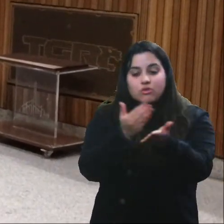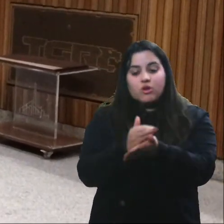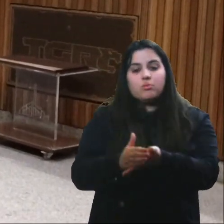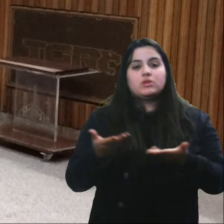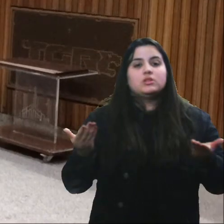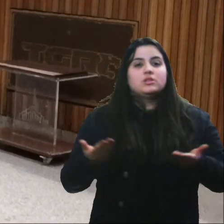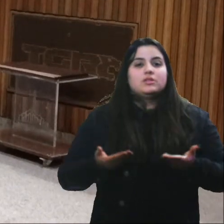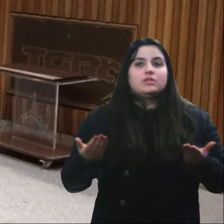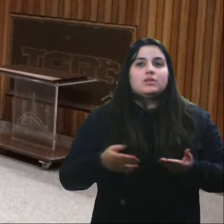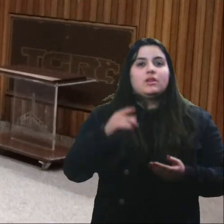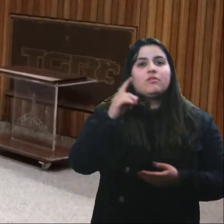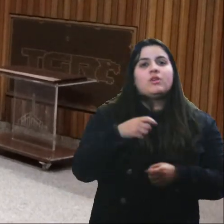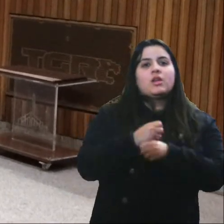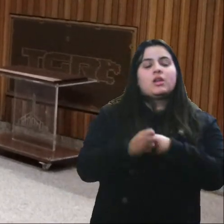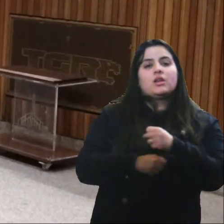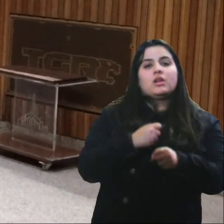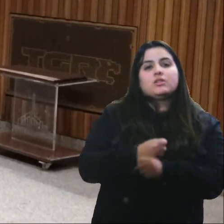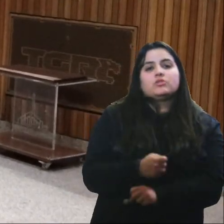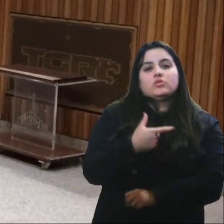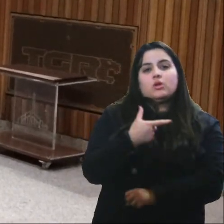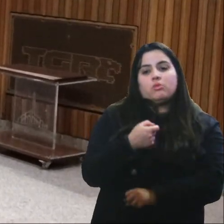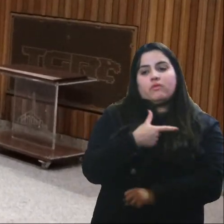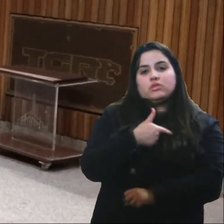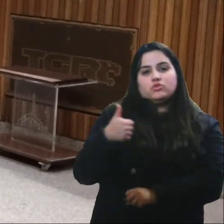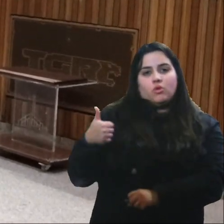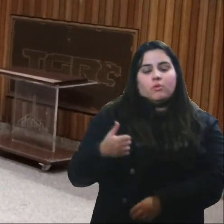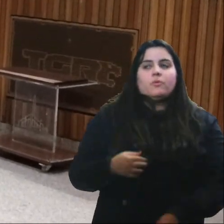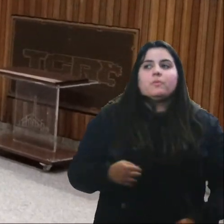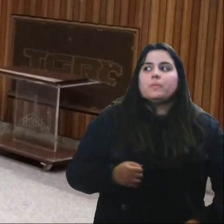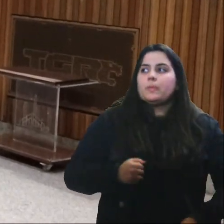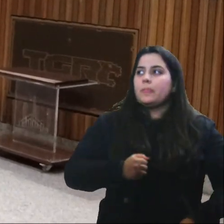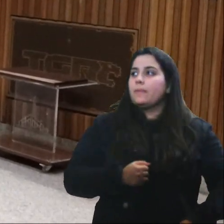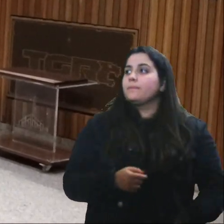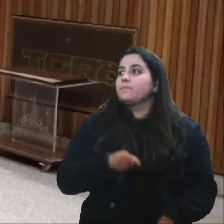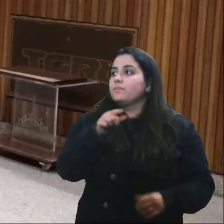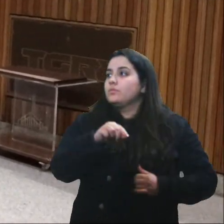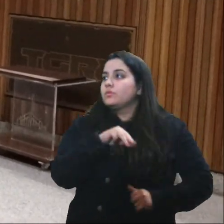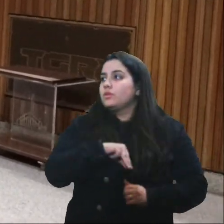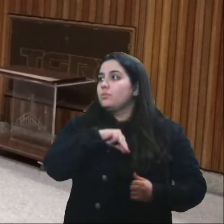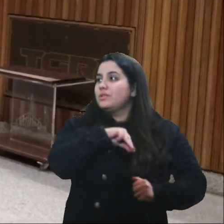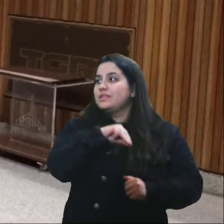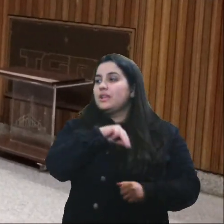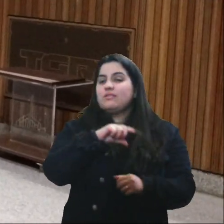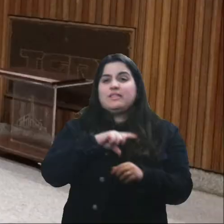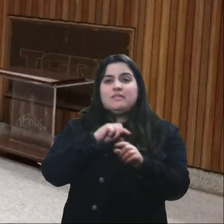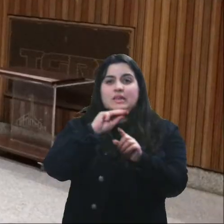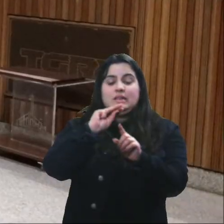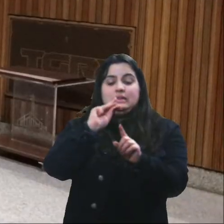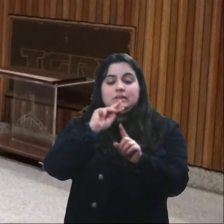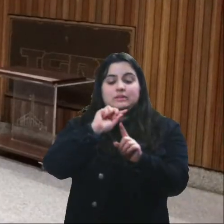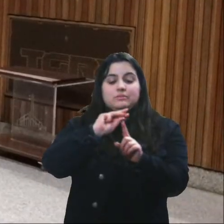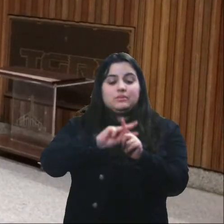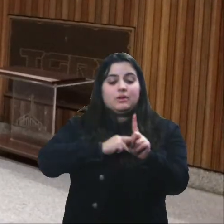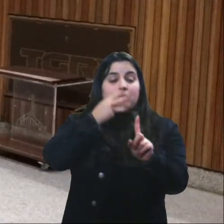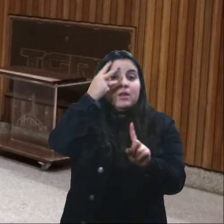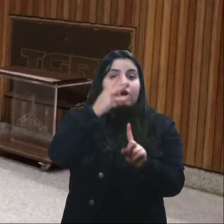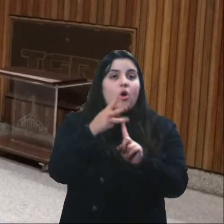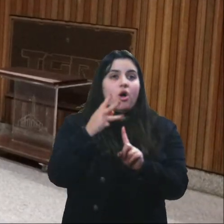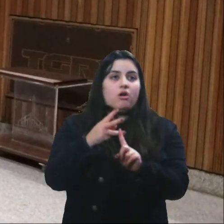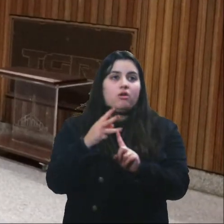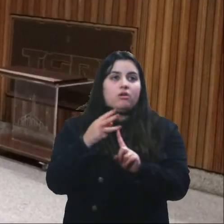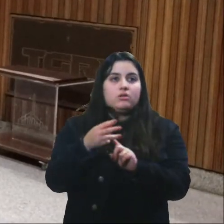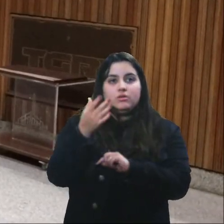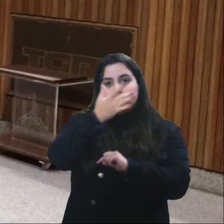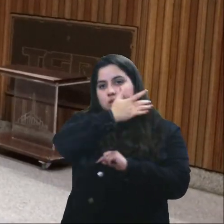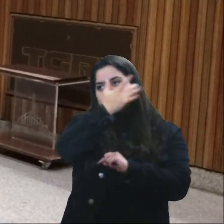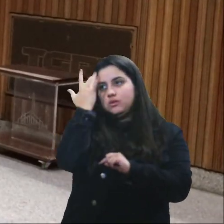Ela disse isso em 2021, depois que ela disse isso, o nosso ministério triplicou de pessoas que conheceram a Jesus,